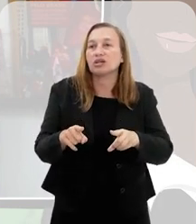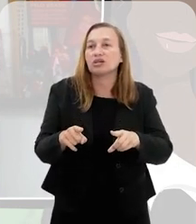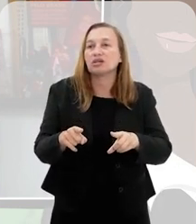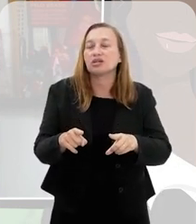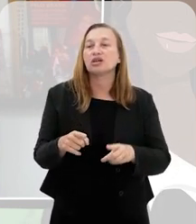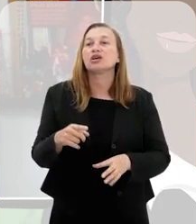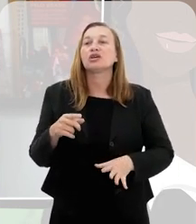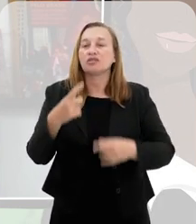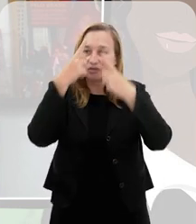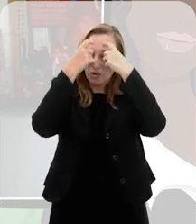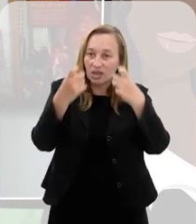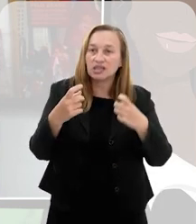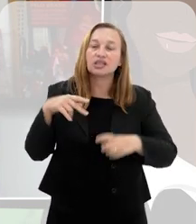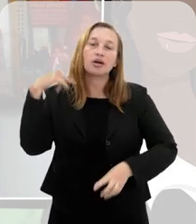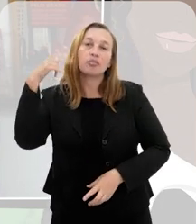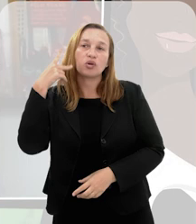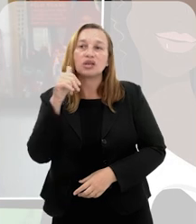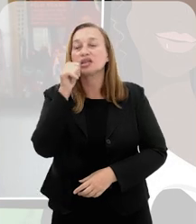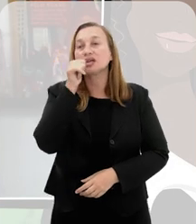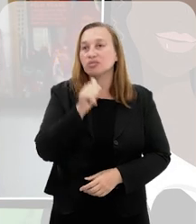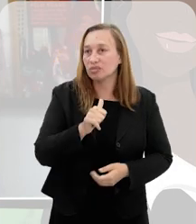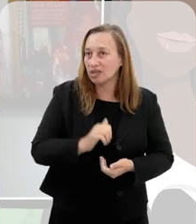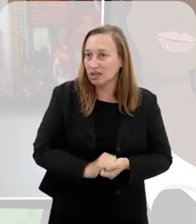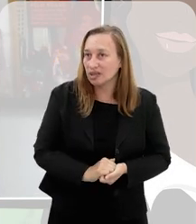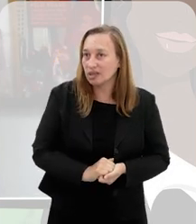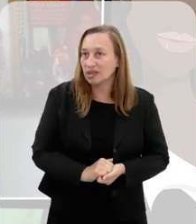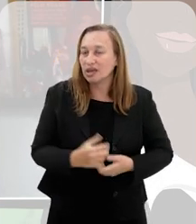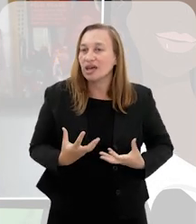a violência, né, na política das mulheres,